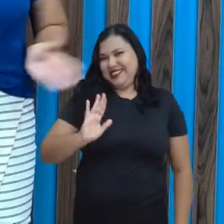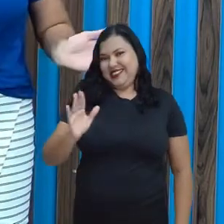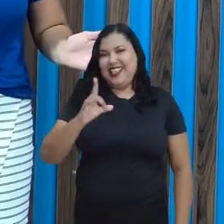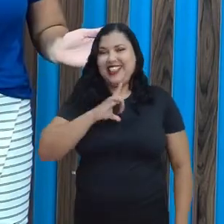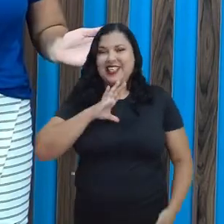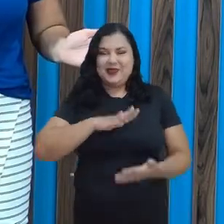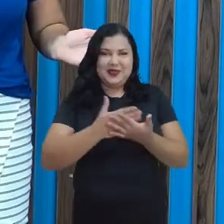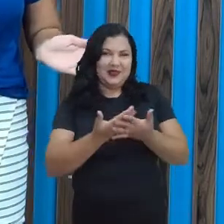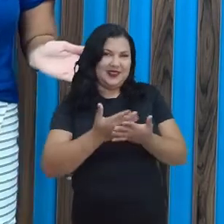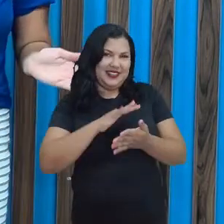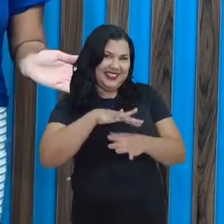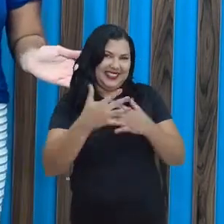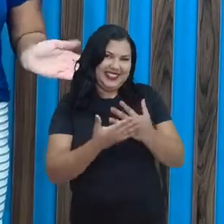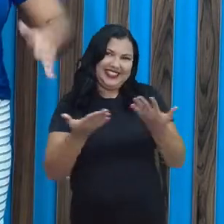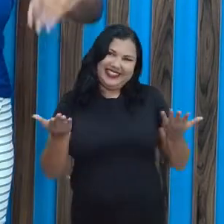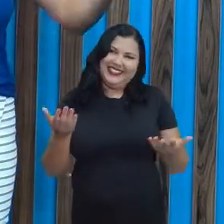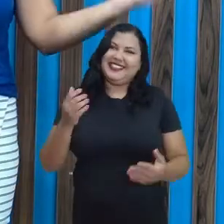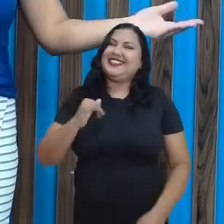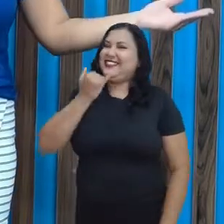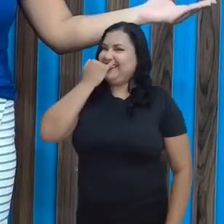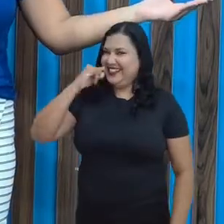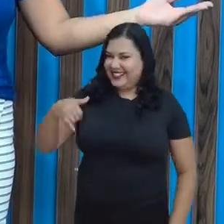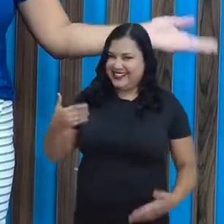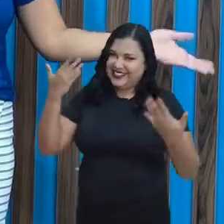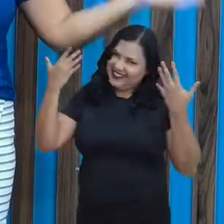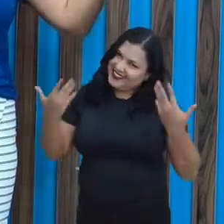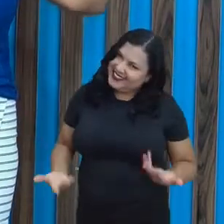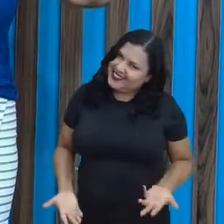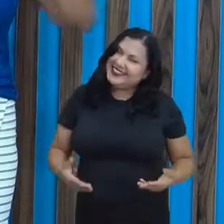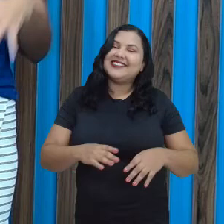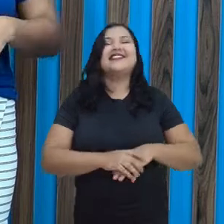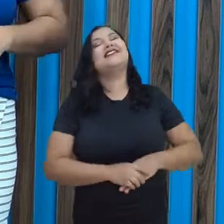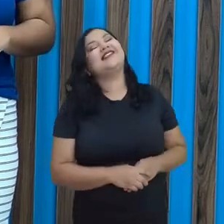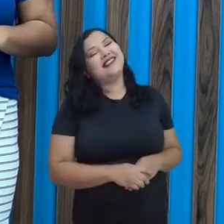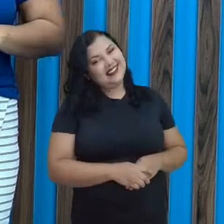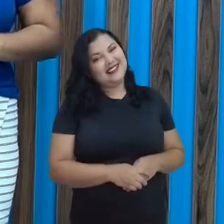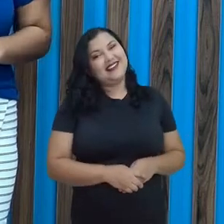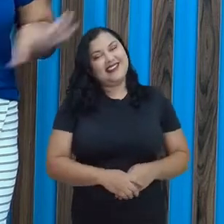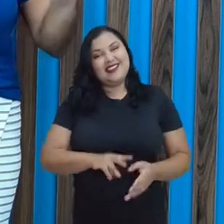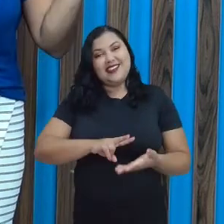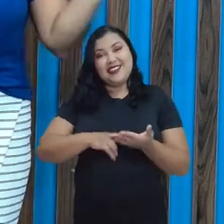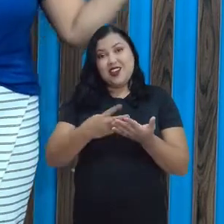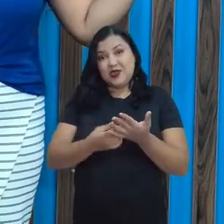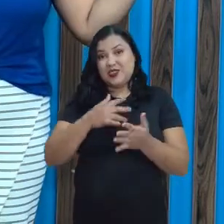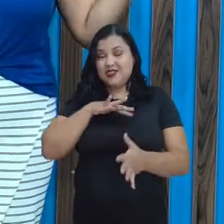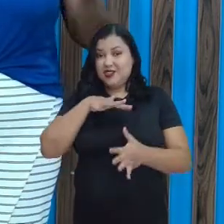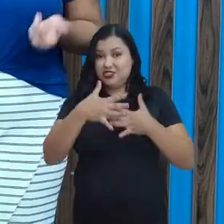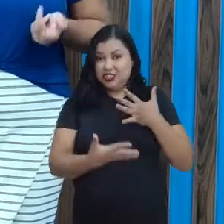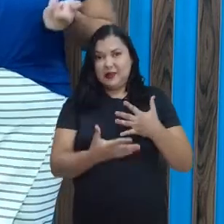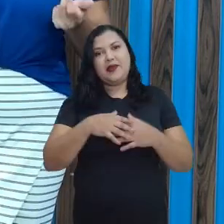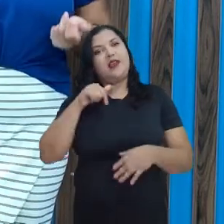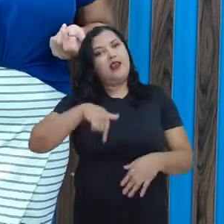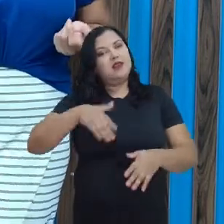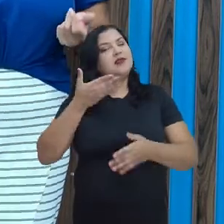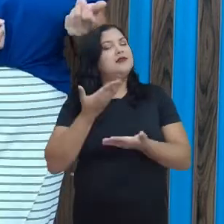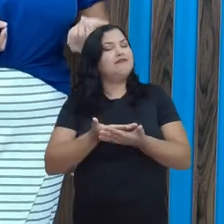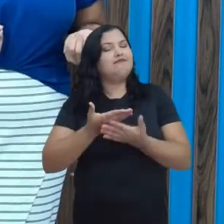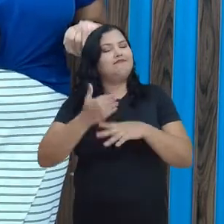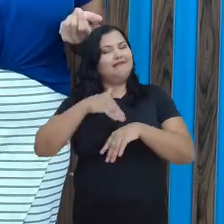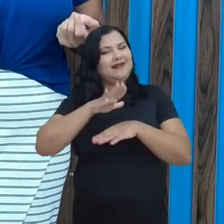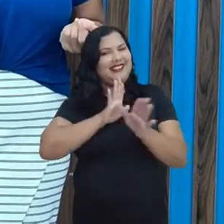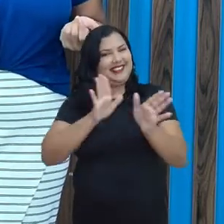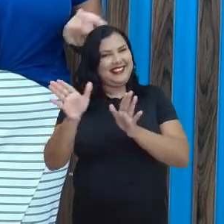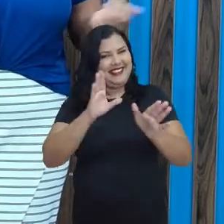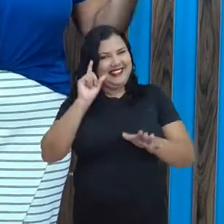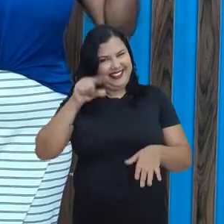aqui Jéssica. Olha, eu acertei. Temos aqui Jéssica, que fará nossa tradução para Libras, o que torna as nossas aulas muito mais acessíveis, né